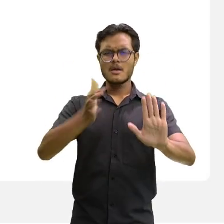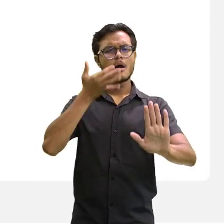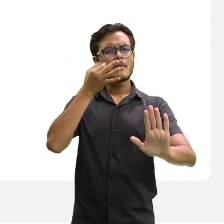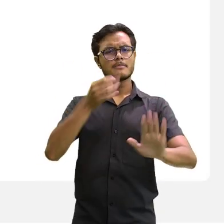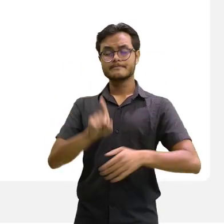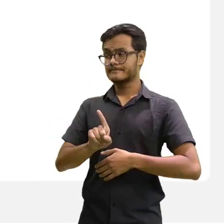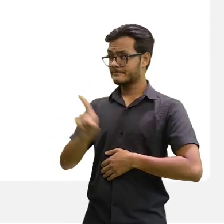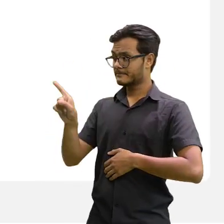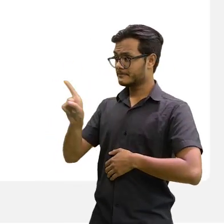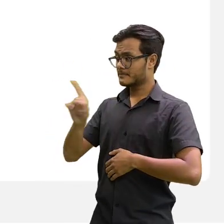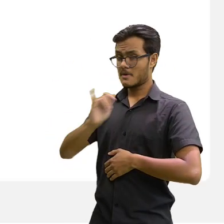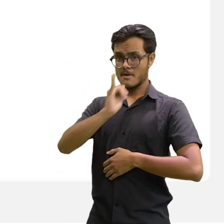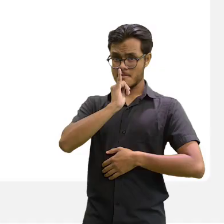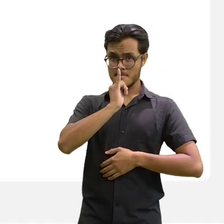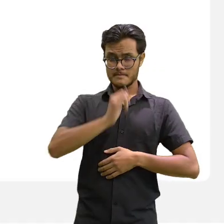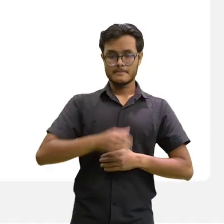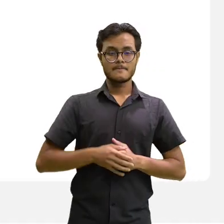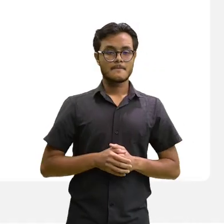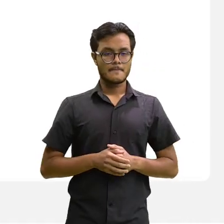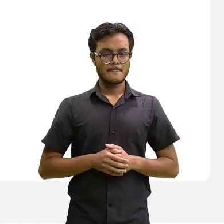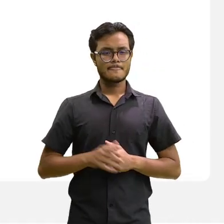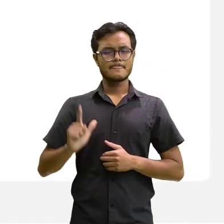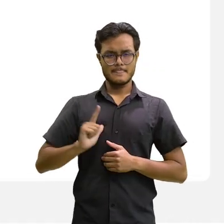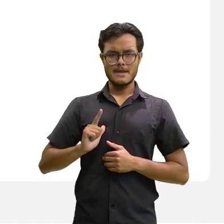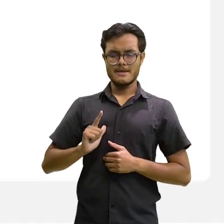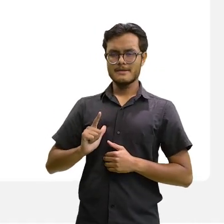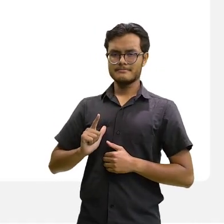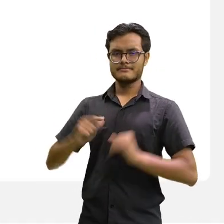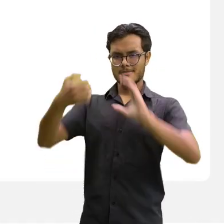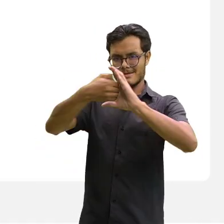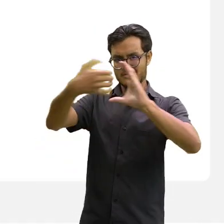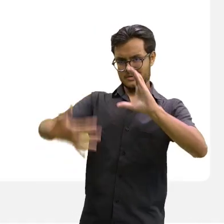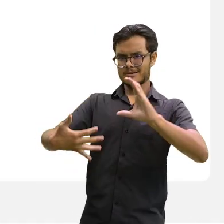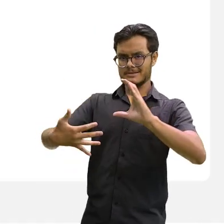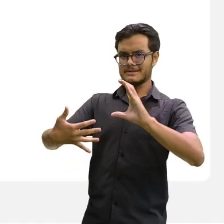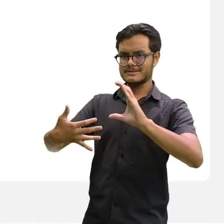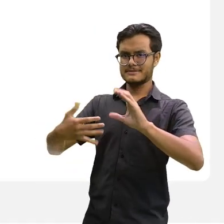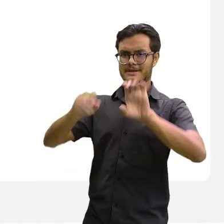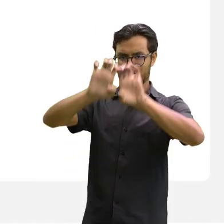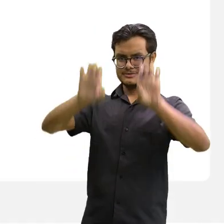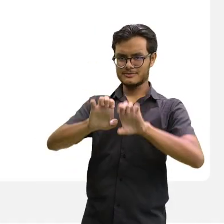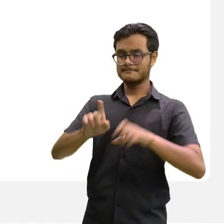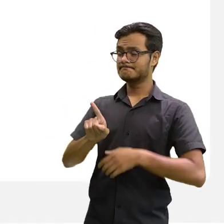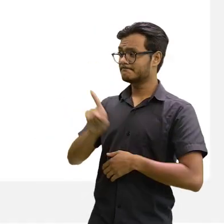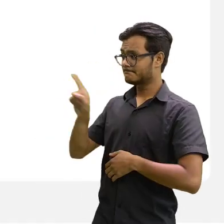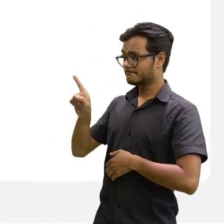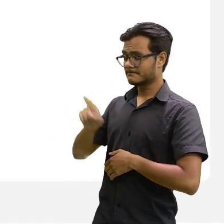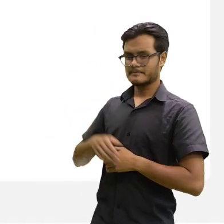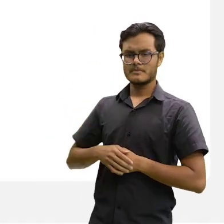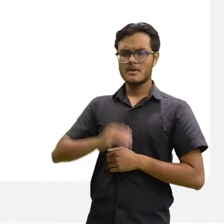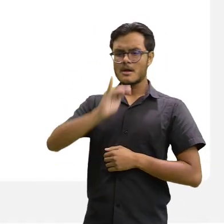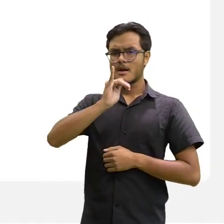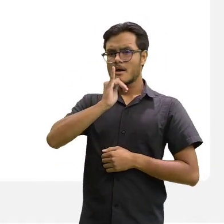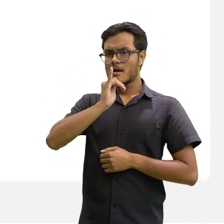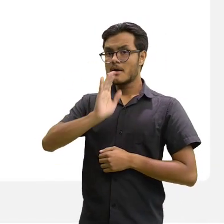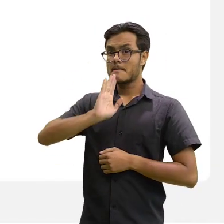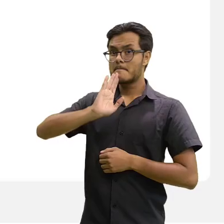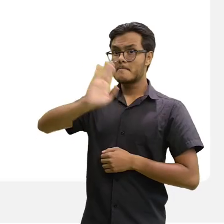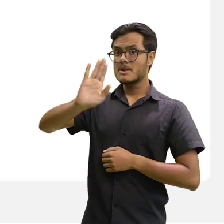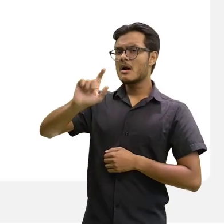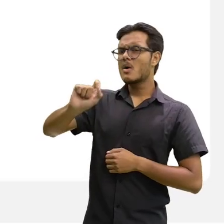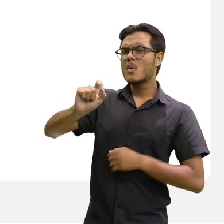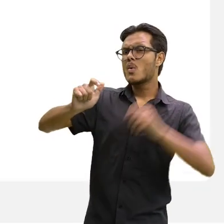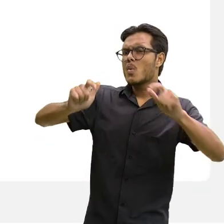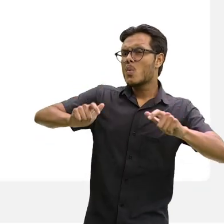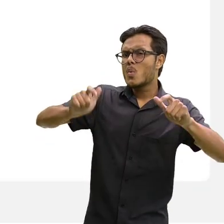só, aqui a gente tem a estrutura do nosso sistema digestório mais uma vez. Só que agora o destaque aqui vai